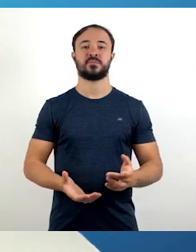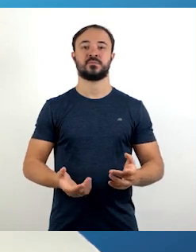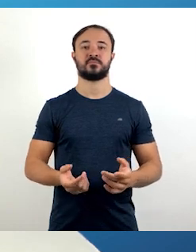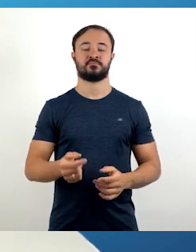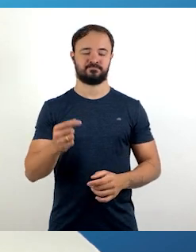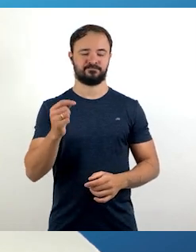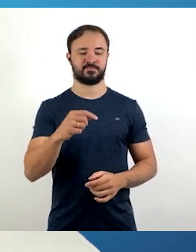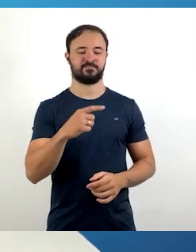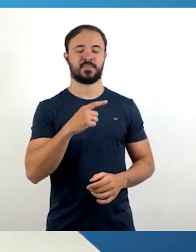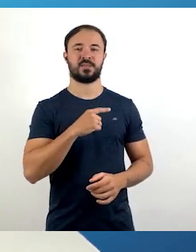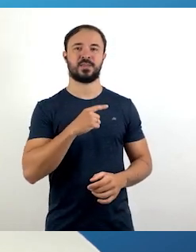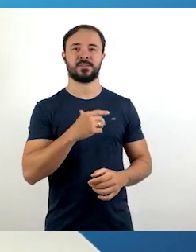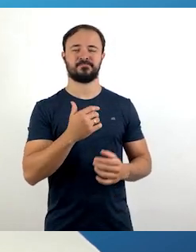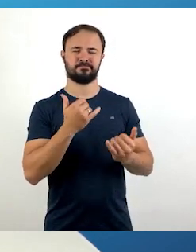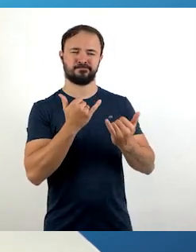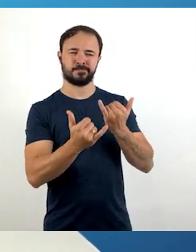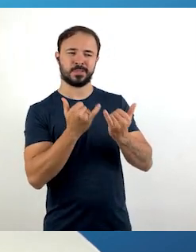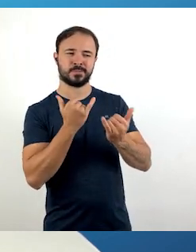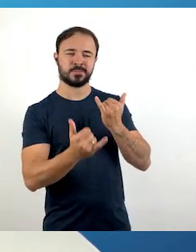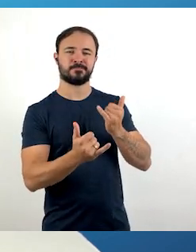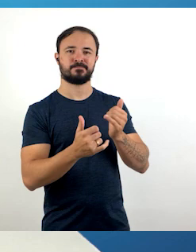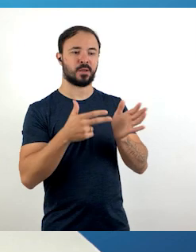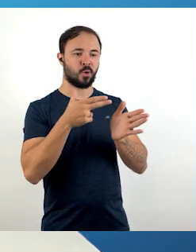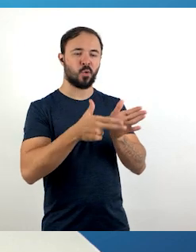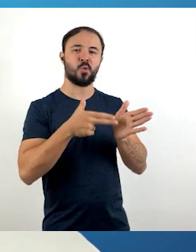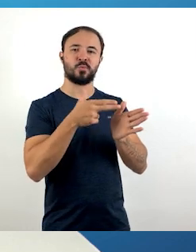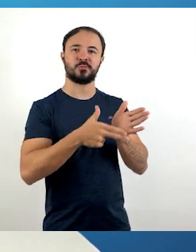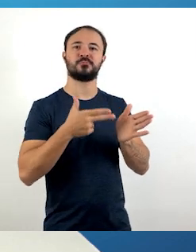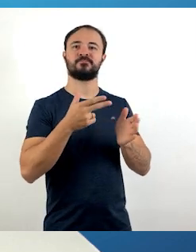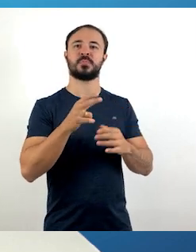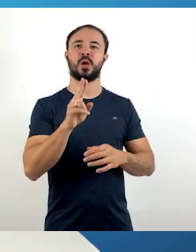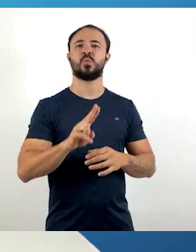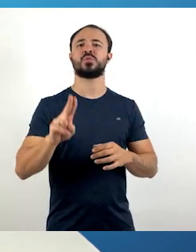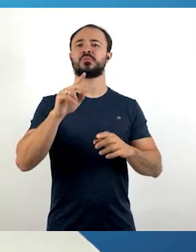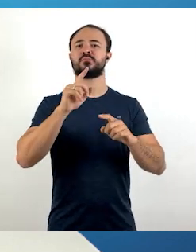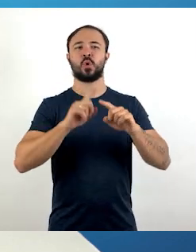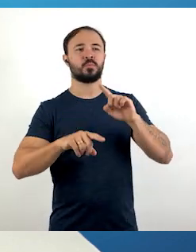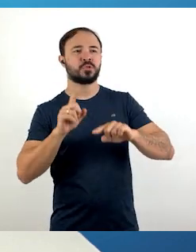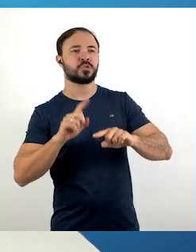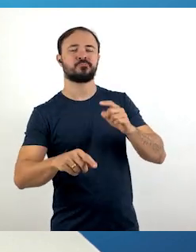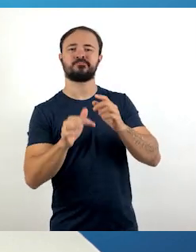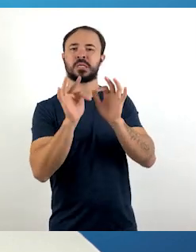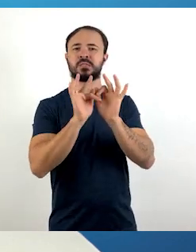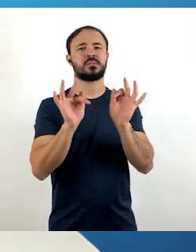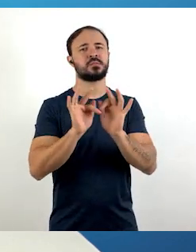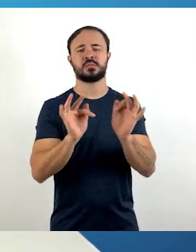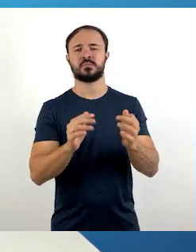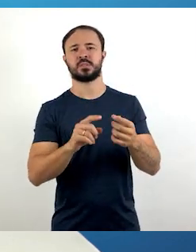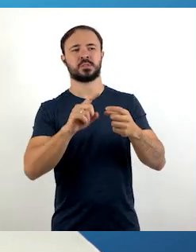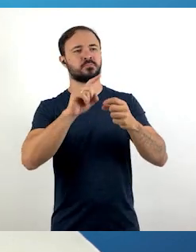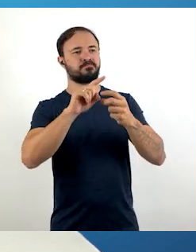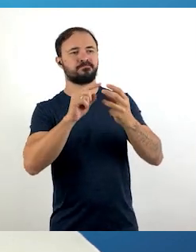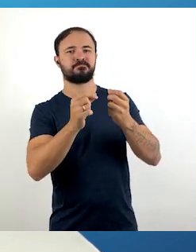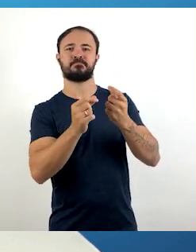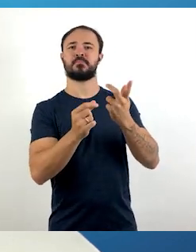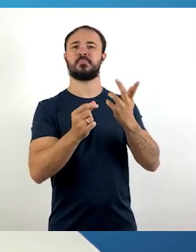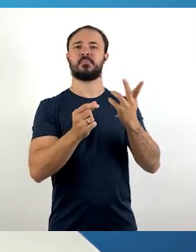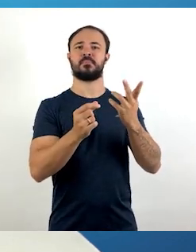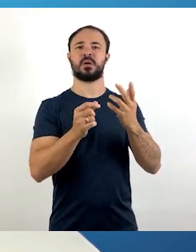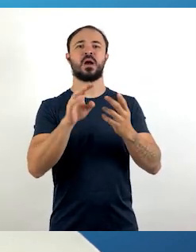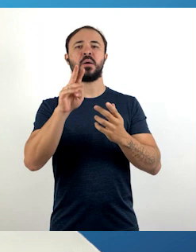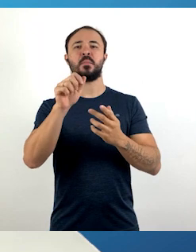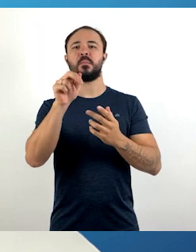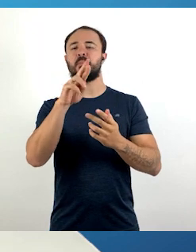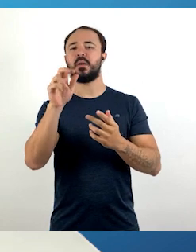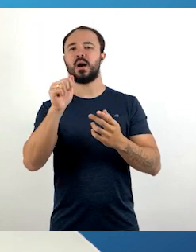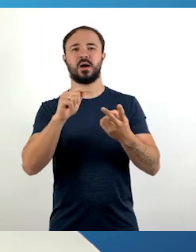E aqui nós temos o nosso modelo de locomotiva utilizando peças simples, como barras, eixos e